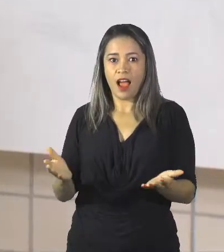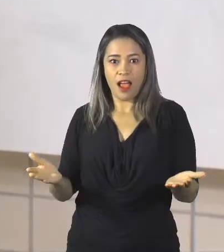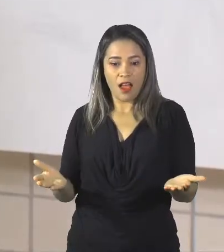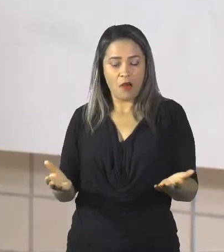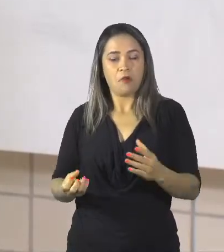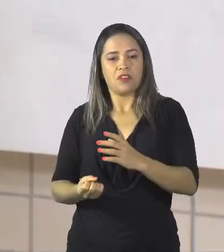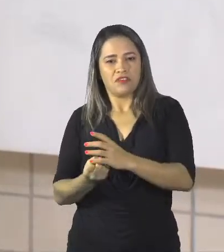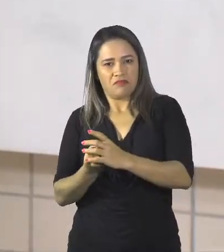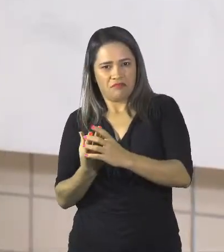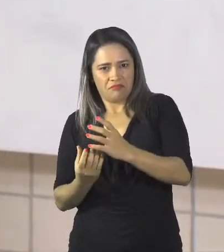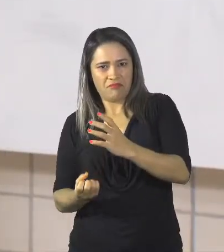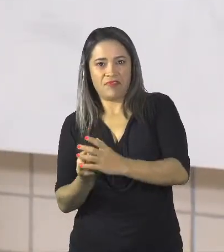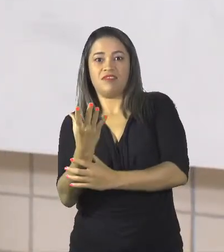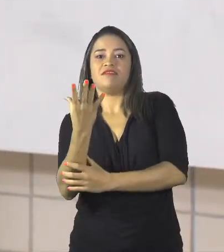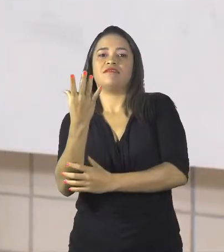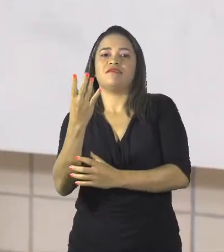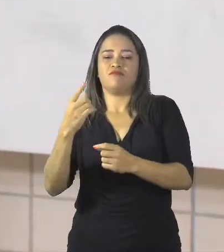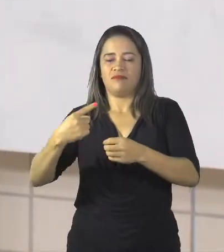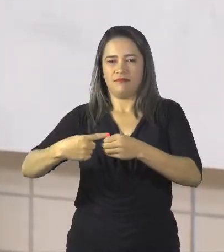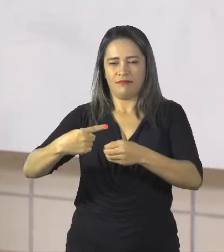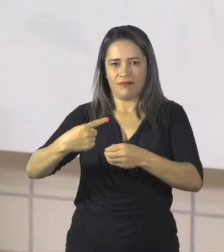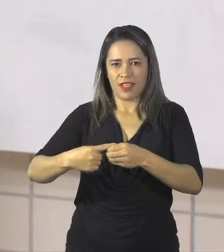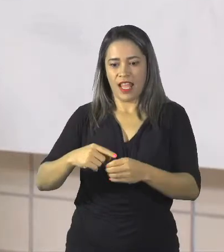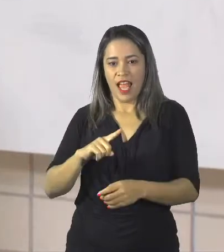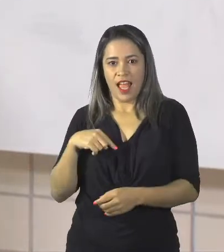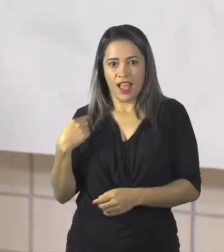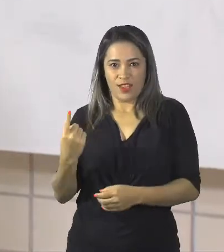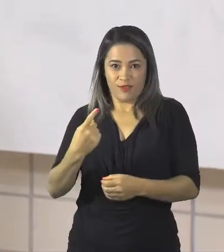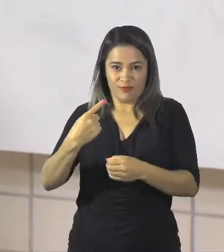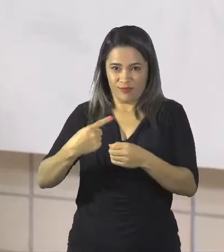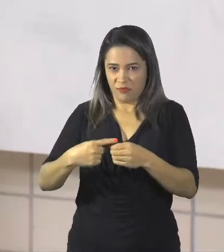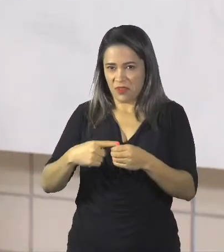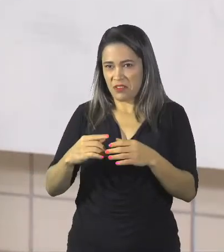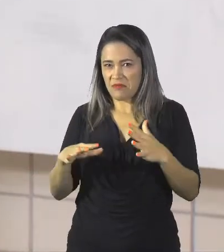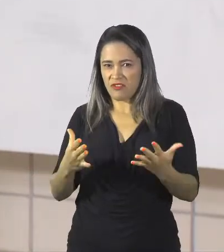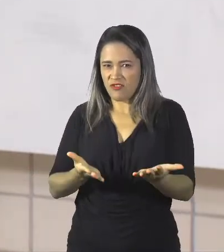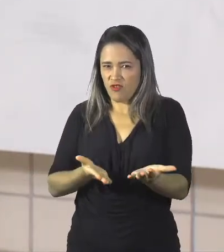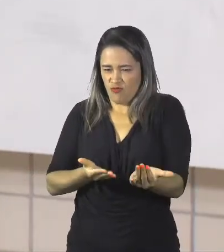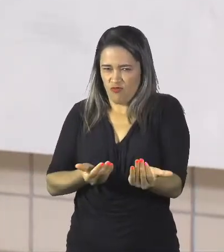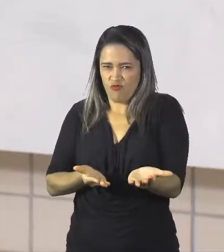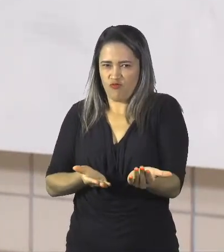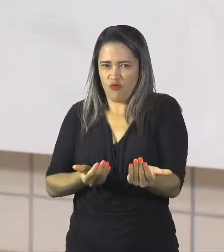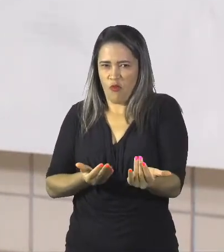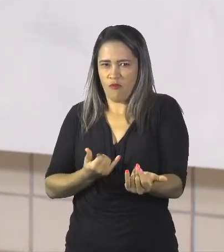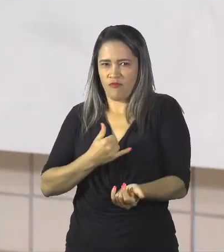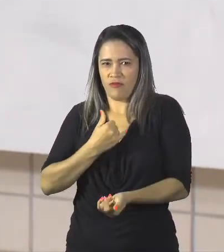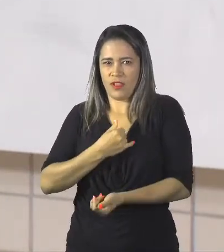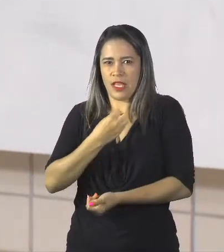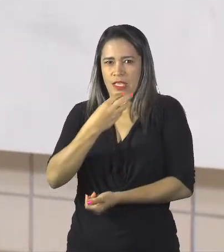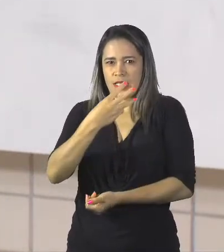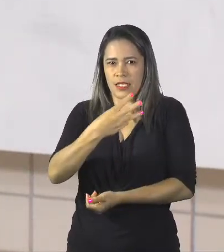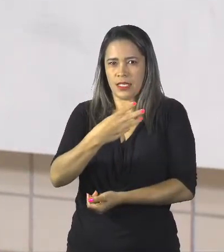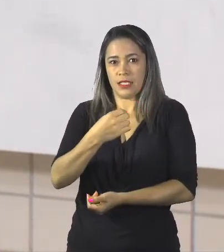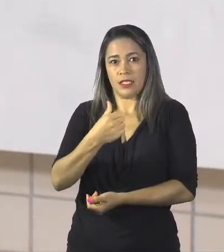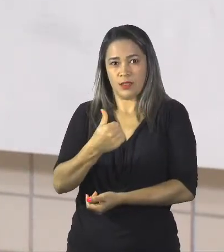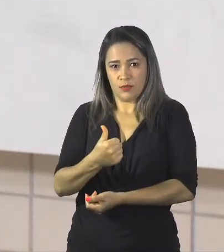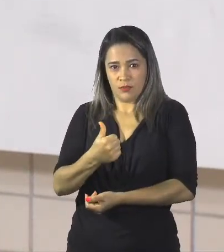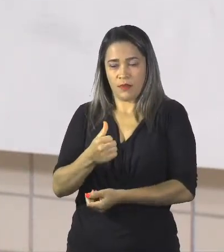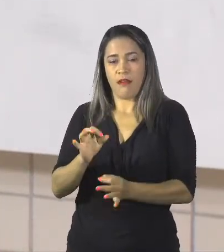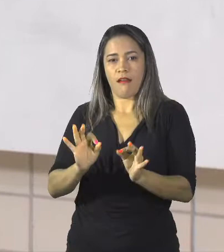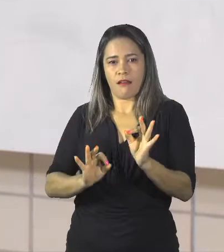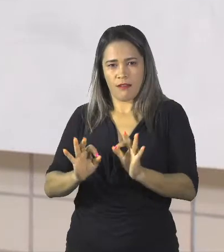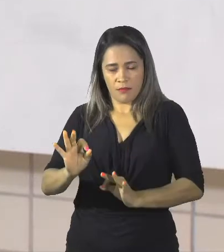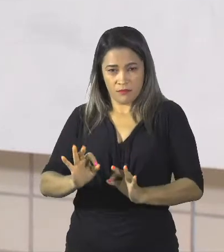formando. A nossa cidade, apesar de ser jovem, com 31 anos e ser